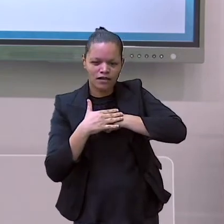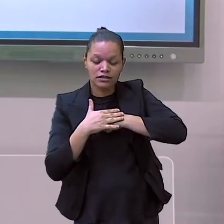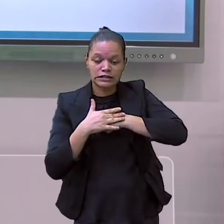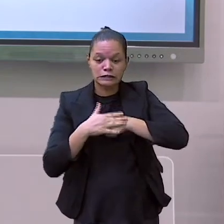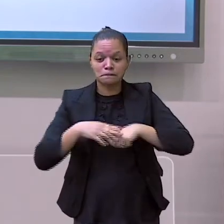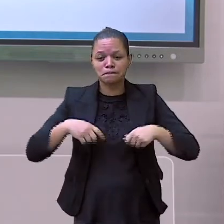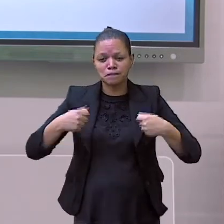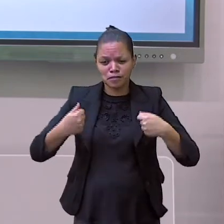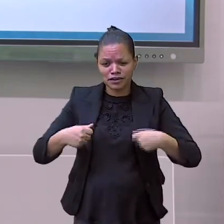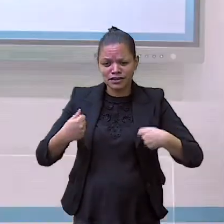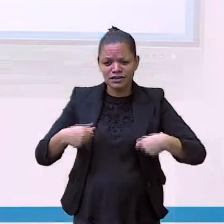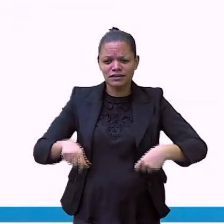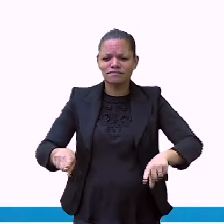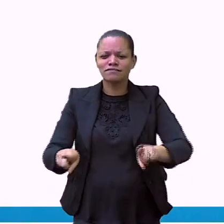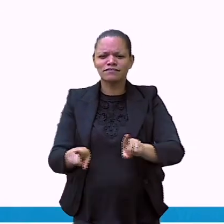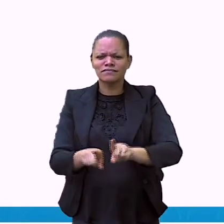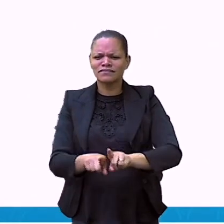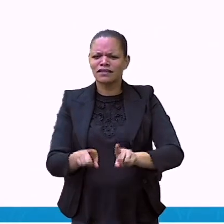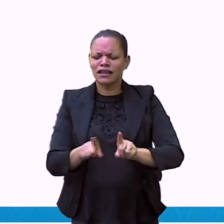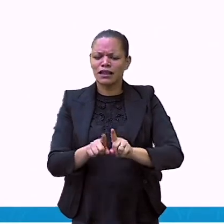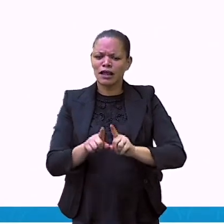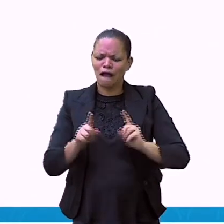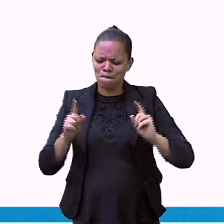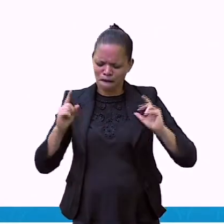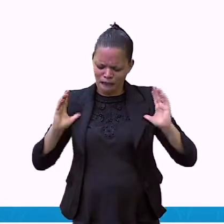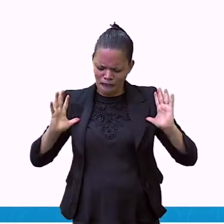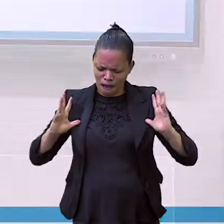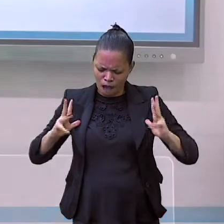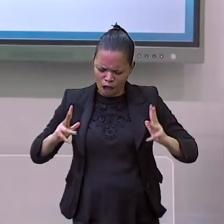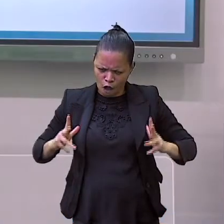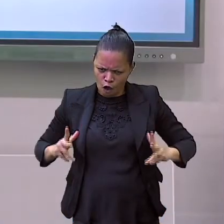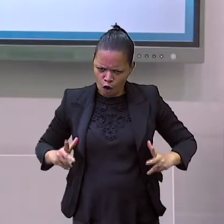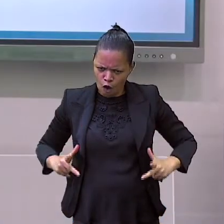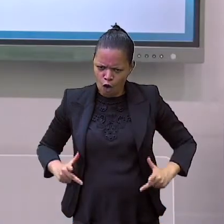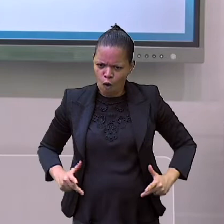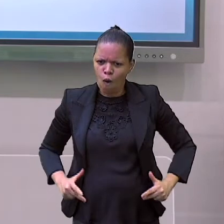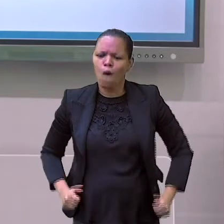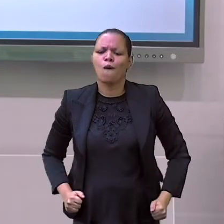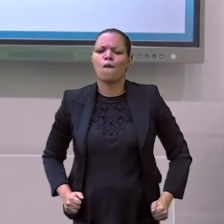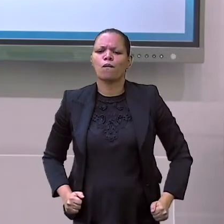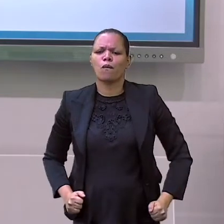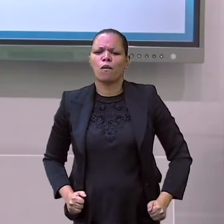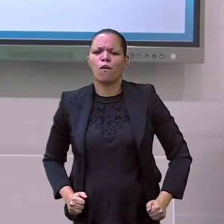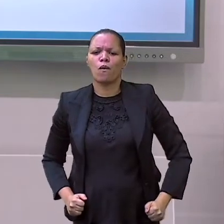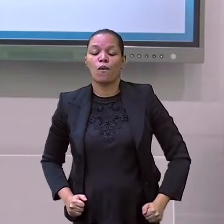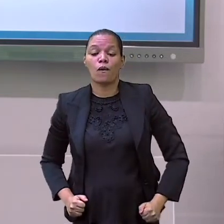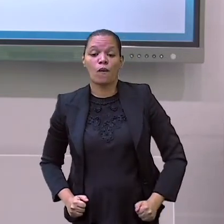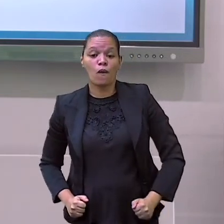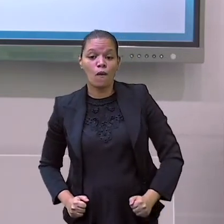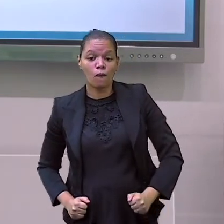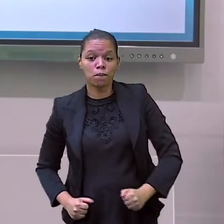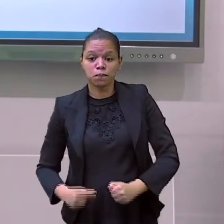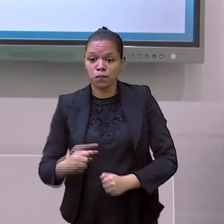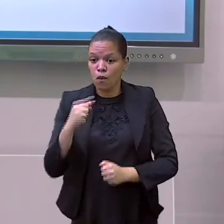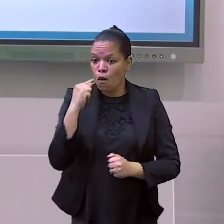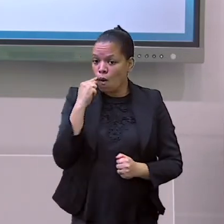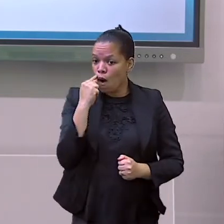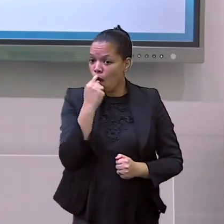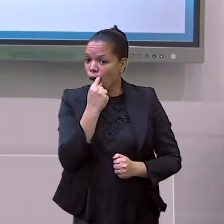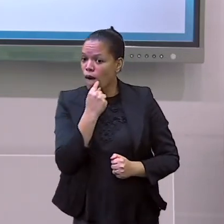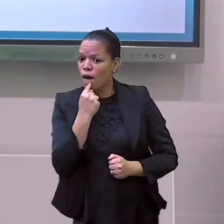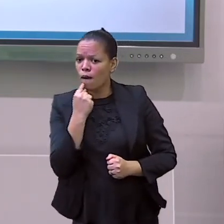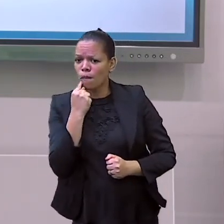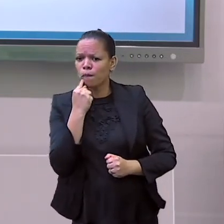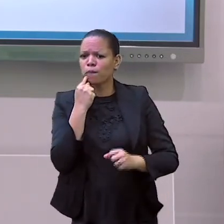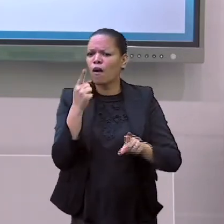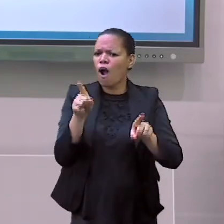Higienização corporal e bucal. Isso é dia a dia. Todos os dias a mesma